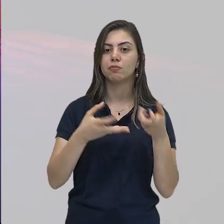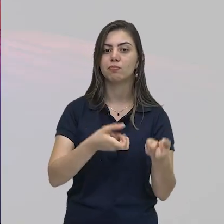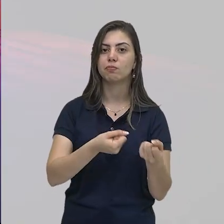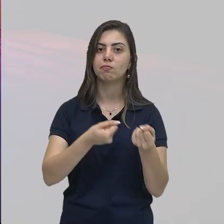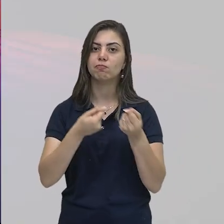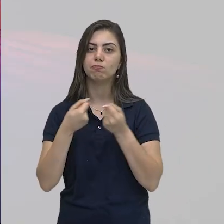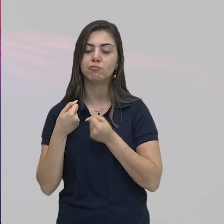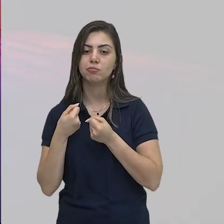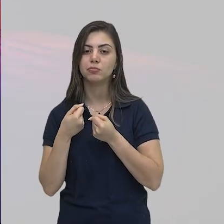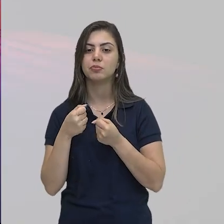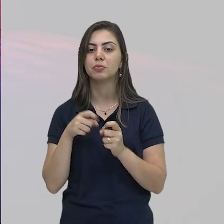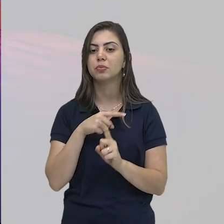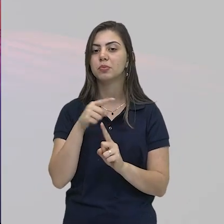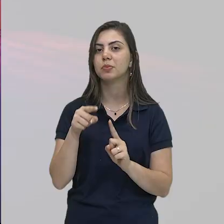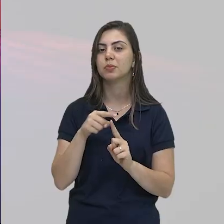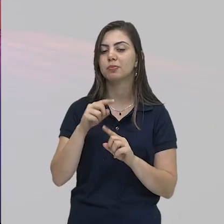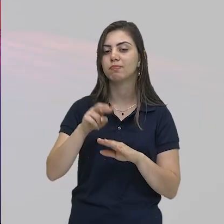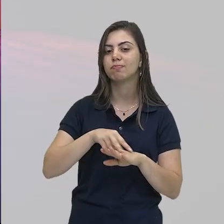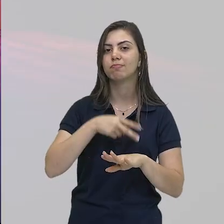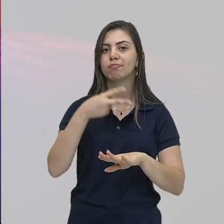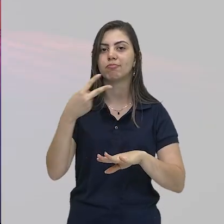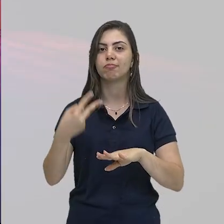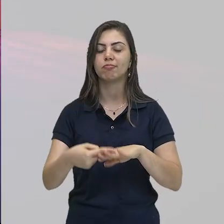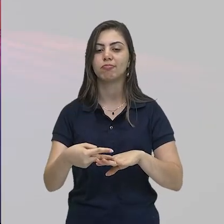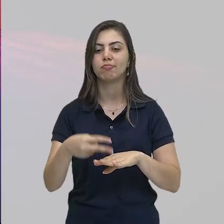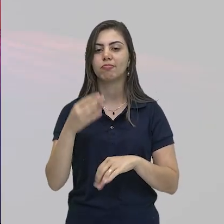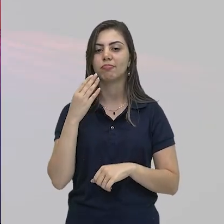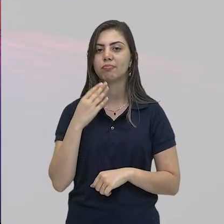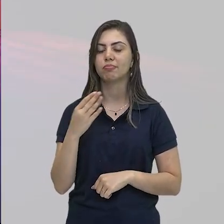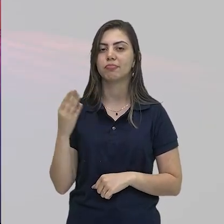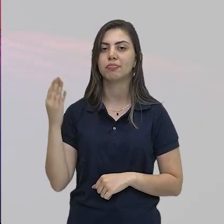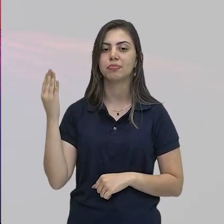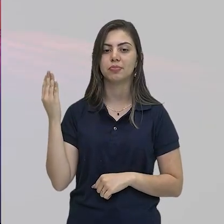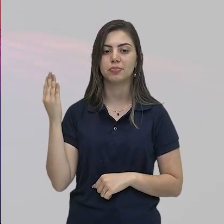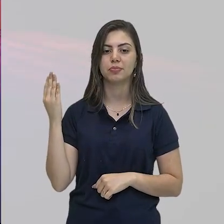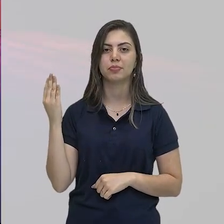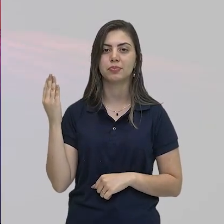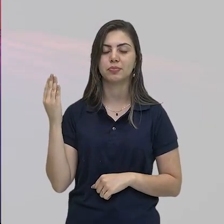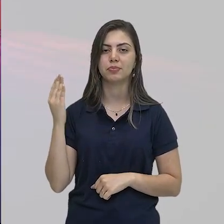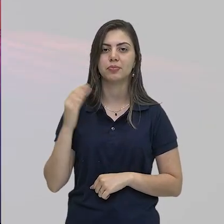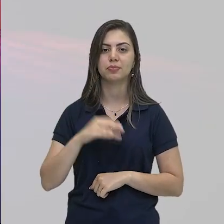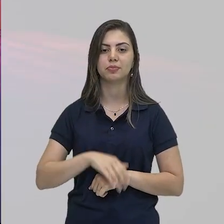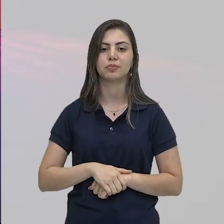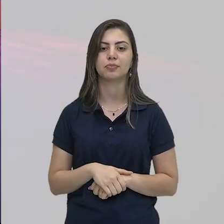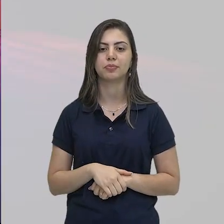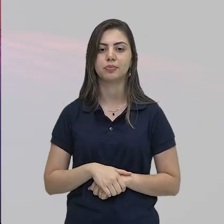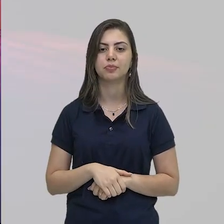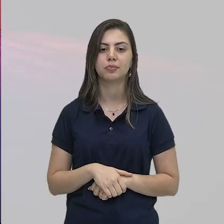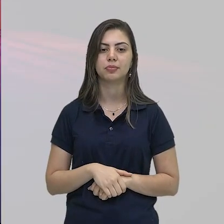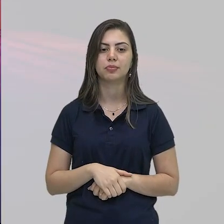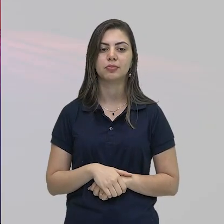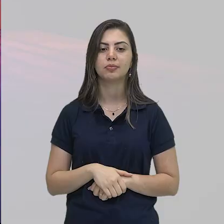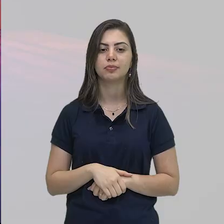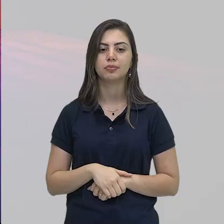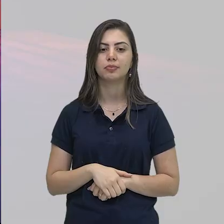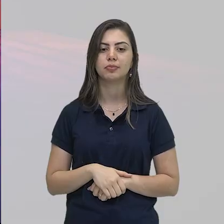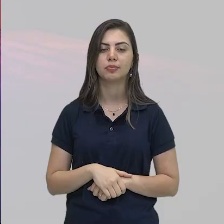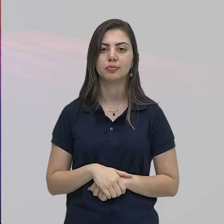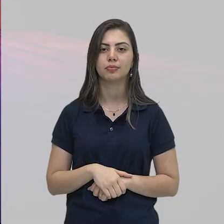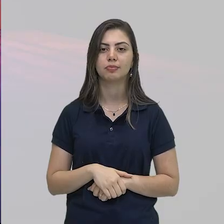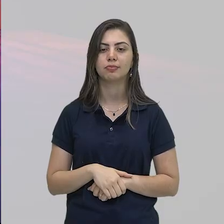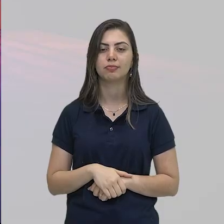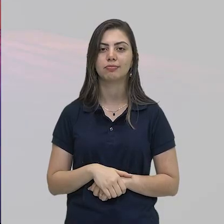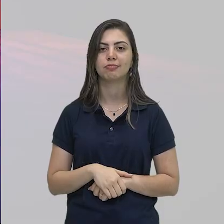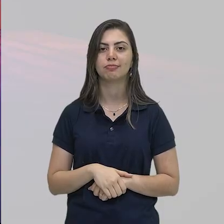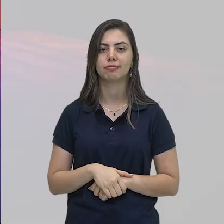puxão, para levar esse oponente ao solo, certo? Muito bem, então